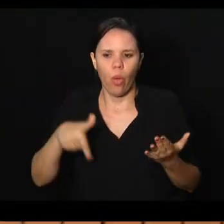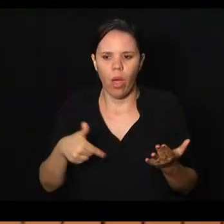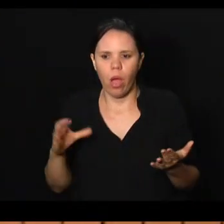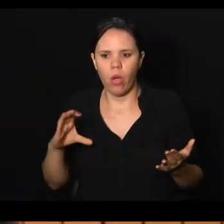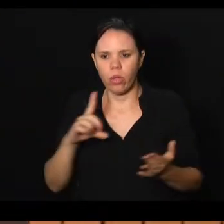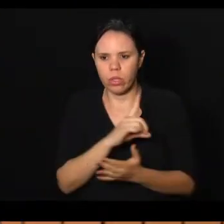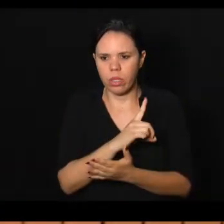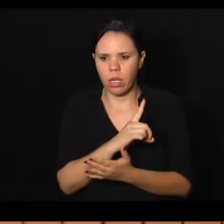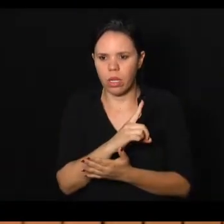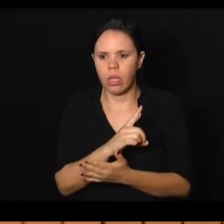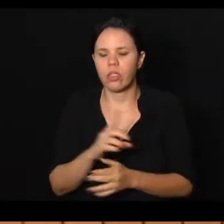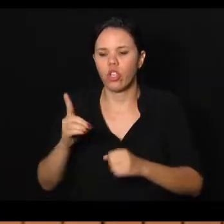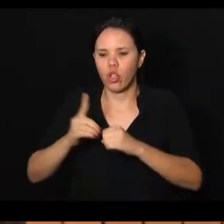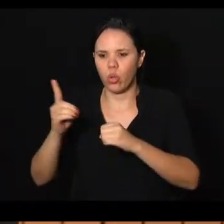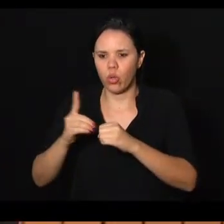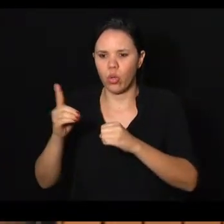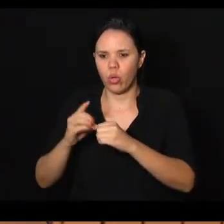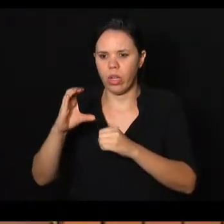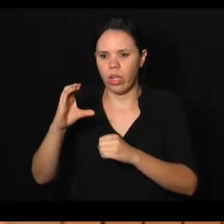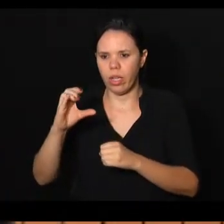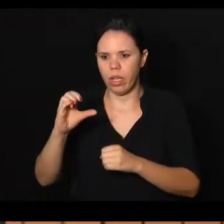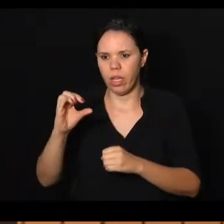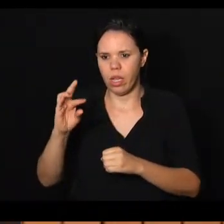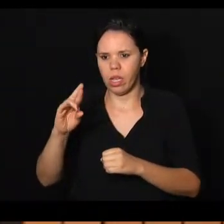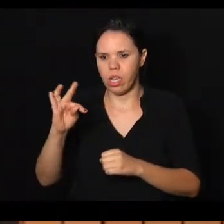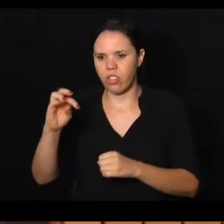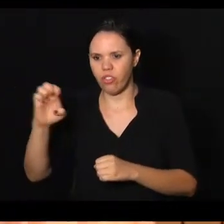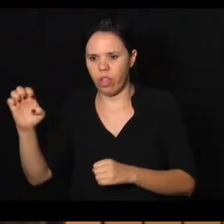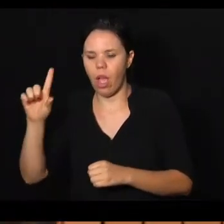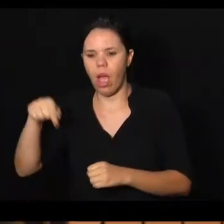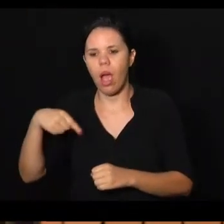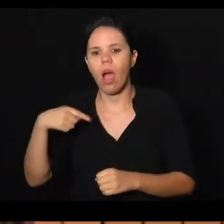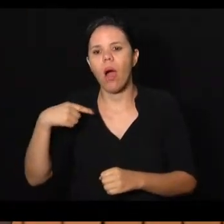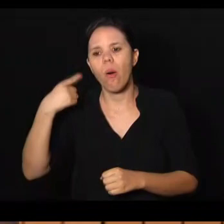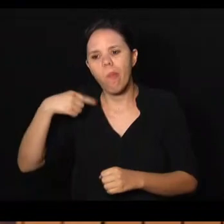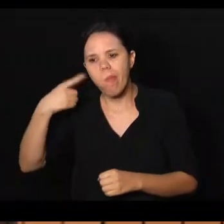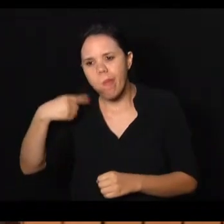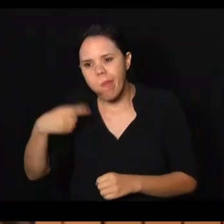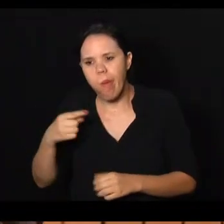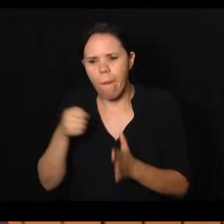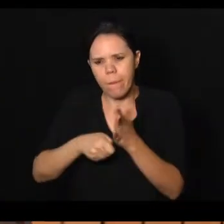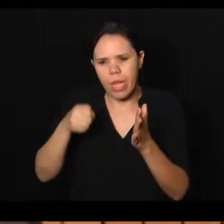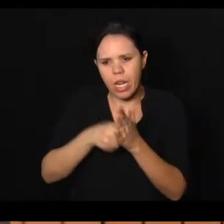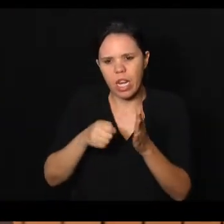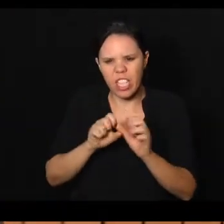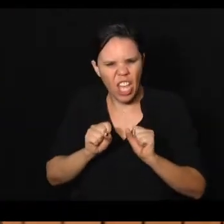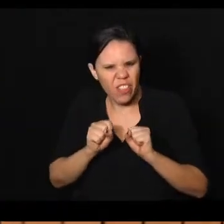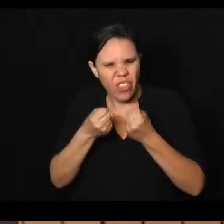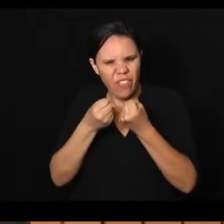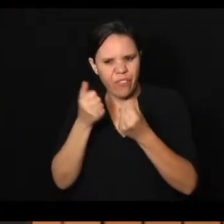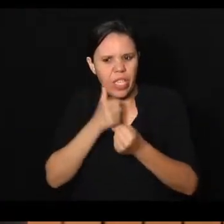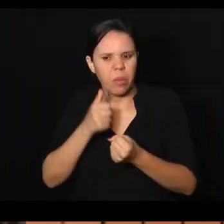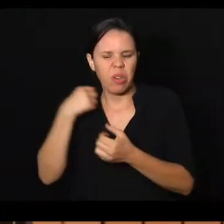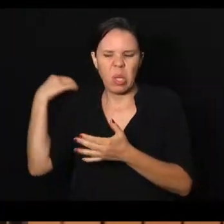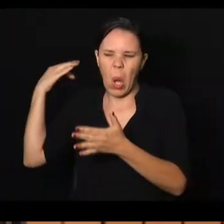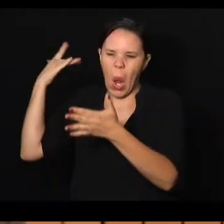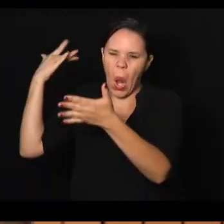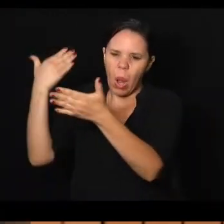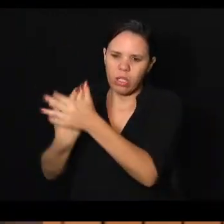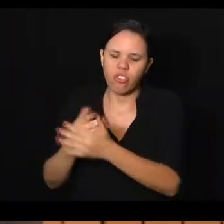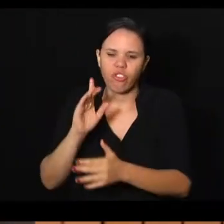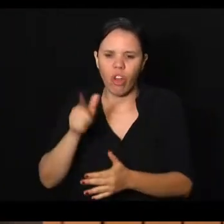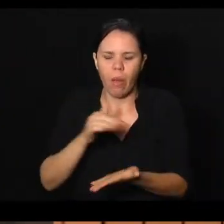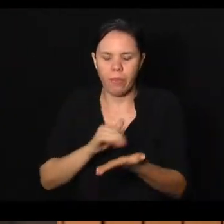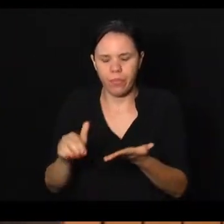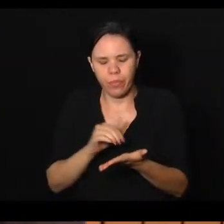pela doutora Cristiane Brito, uma advogada que milita na defesa da mulher há muito tempo. Uma secretaria